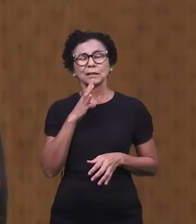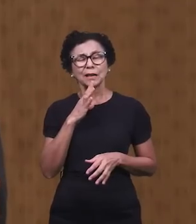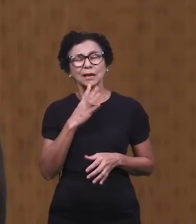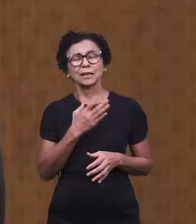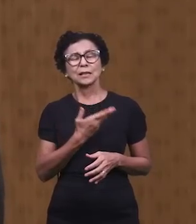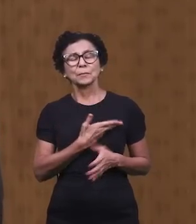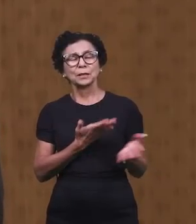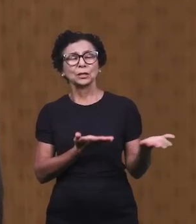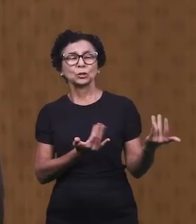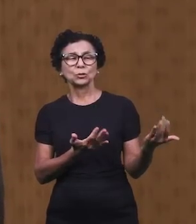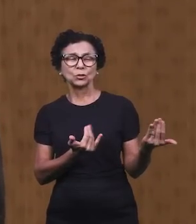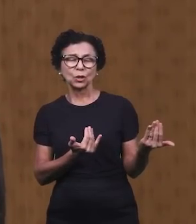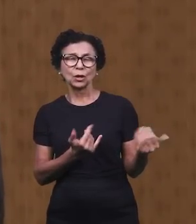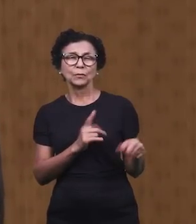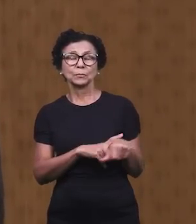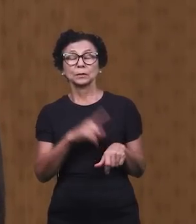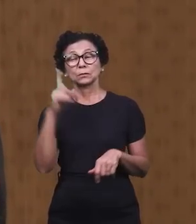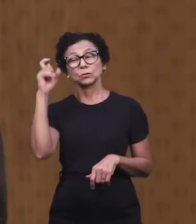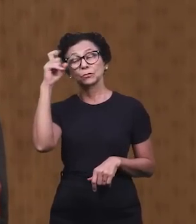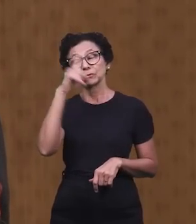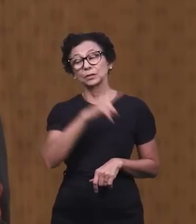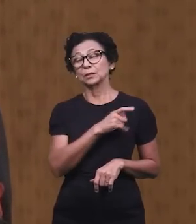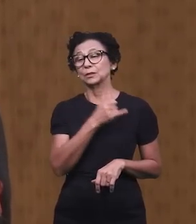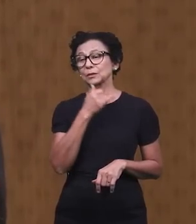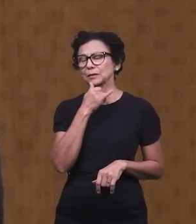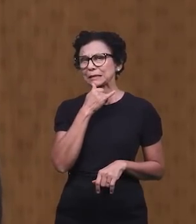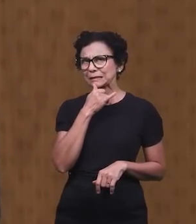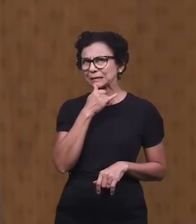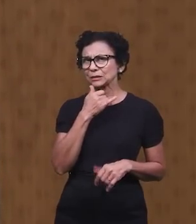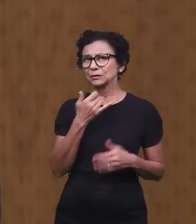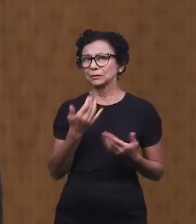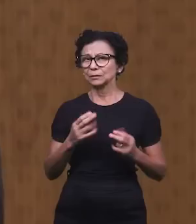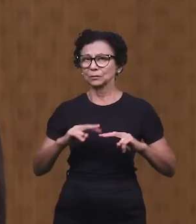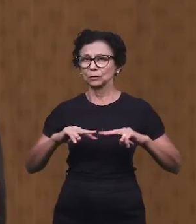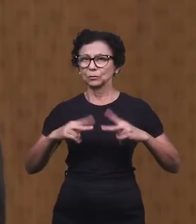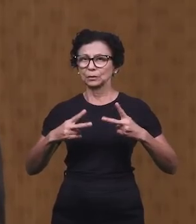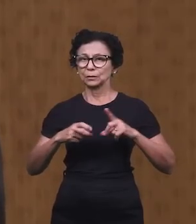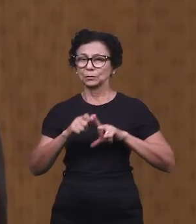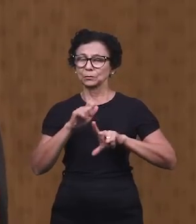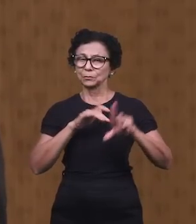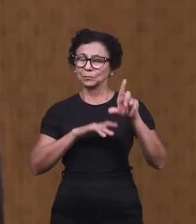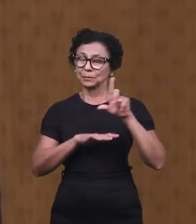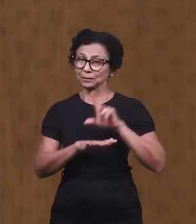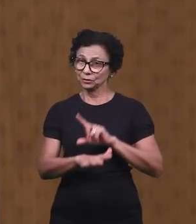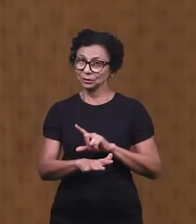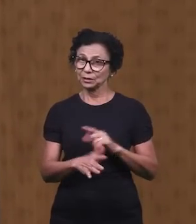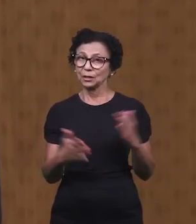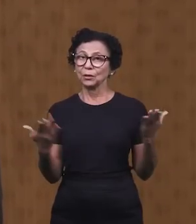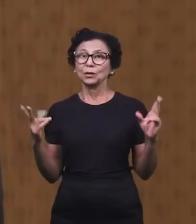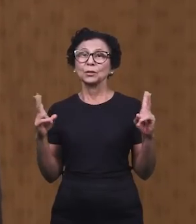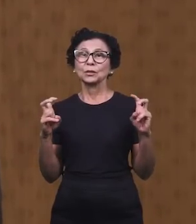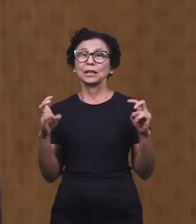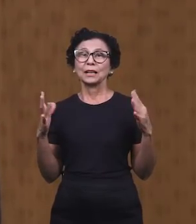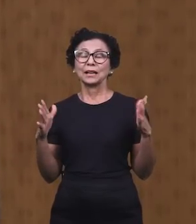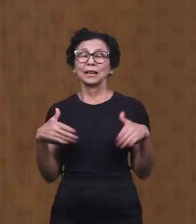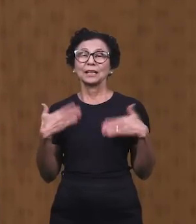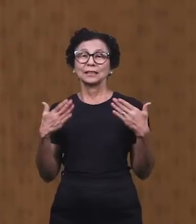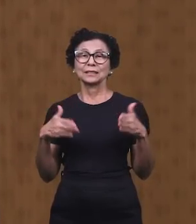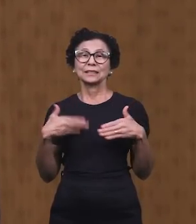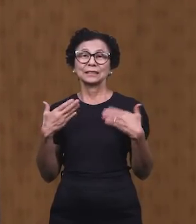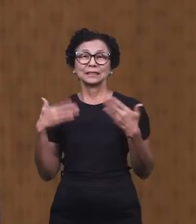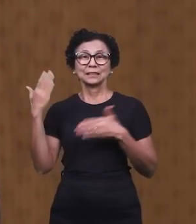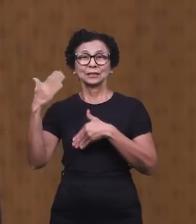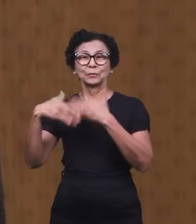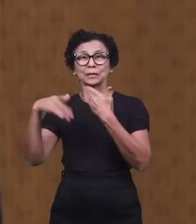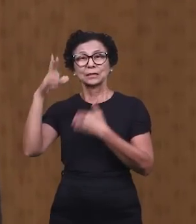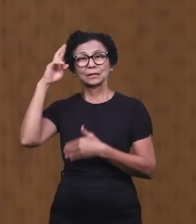momento de tristeza. Já lembrou aí de alguém? Então compartilha esse link, porque hoje o nosso tema é a alegria do